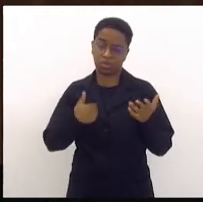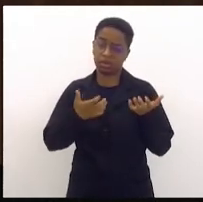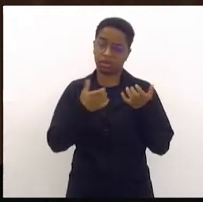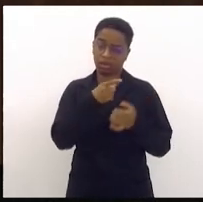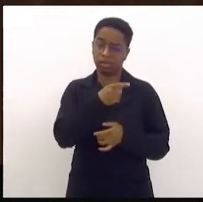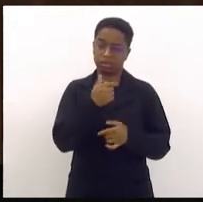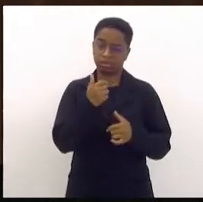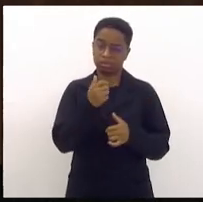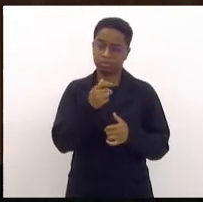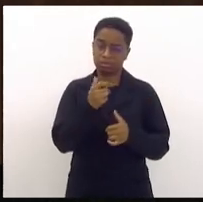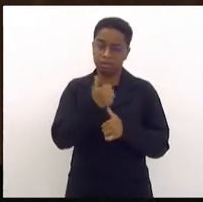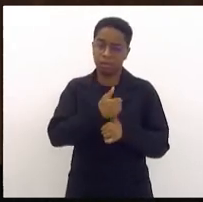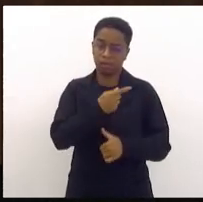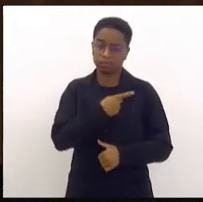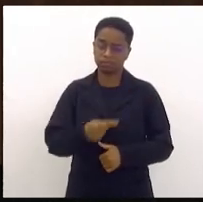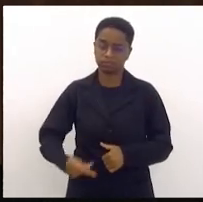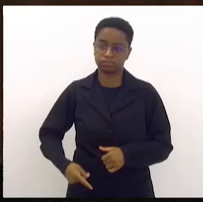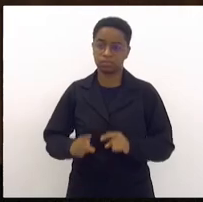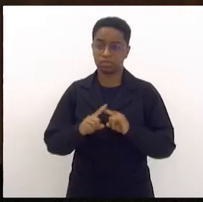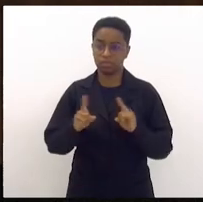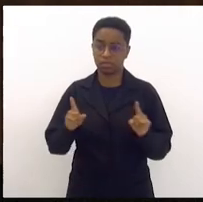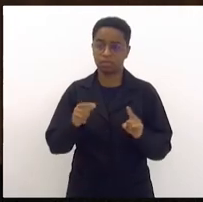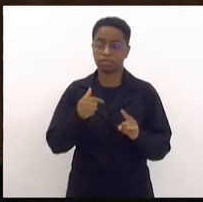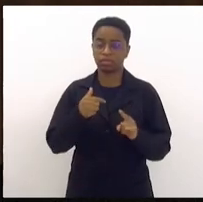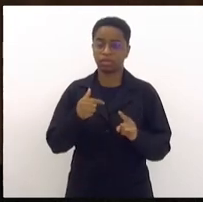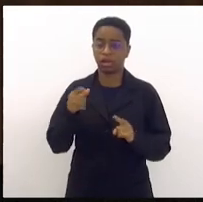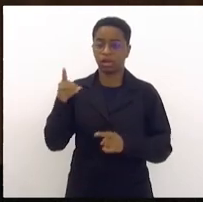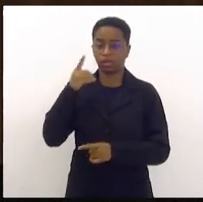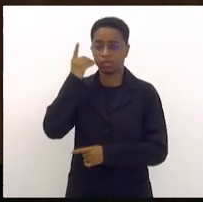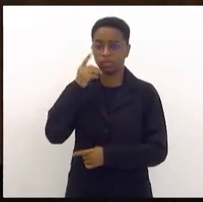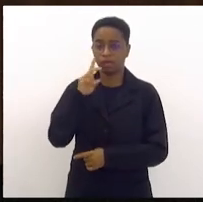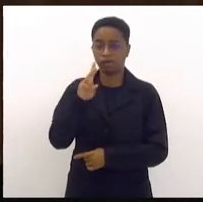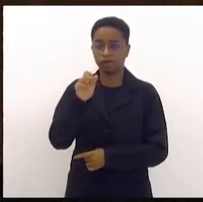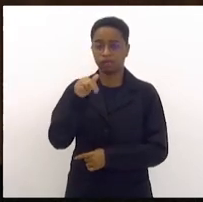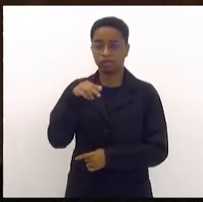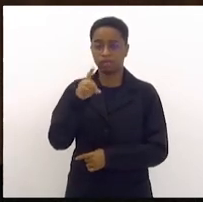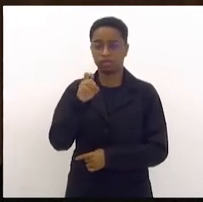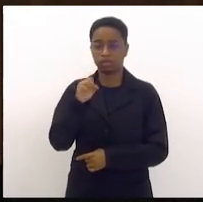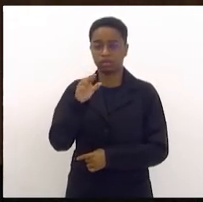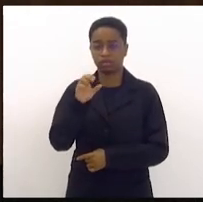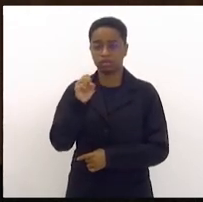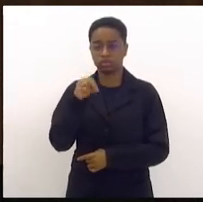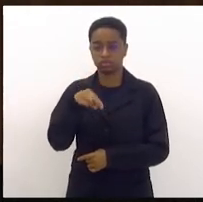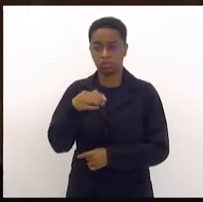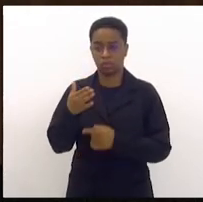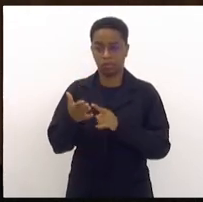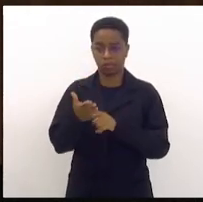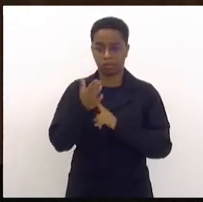da casa. Mas, ó, tia Ju, eu recebi agora do deputado Wanderson, ele estava me apresentando ali